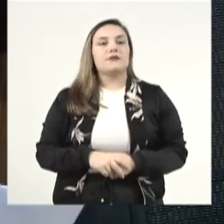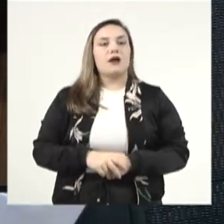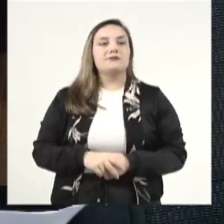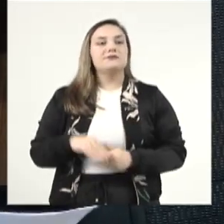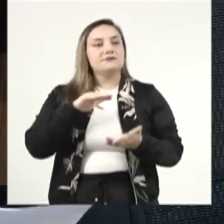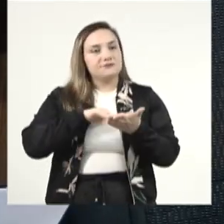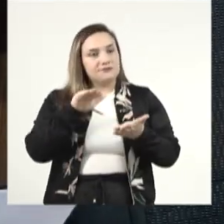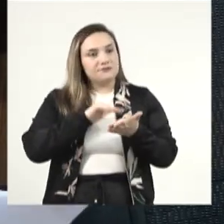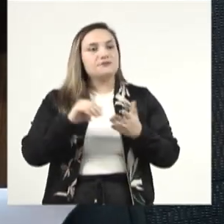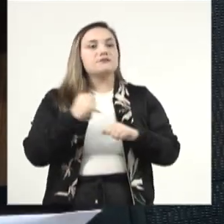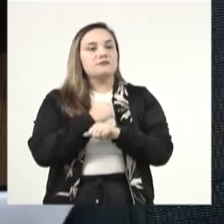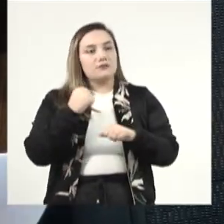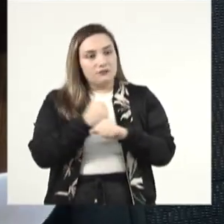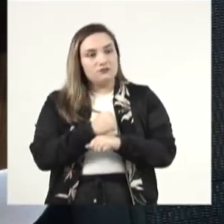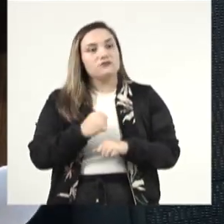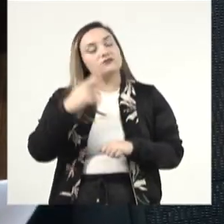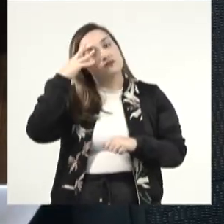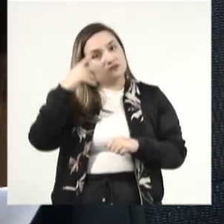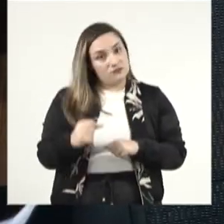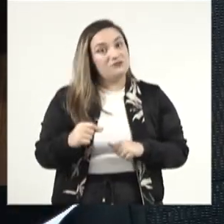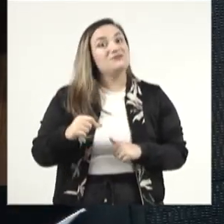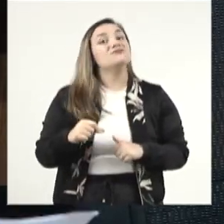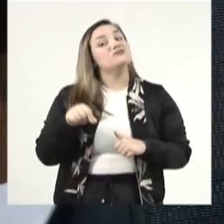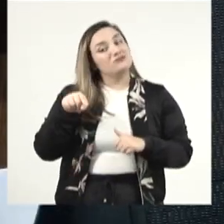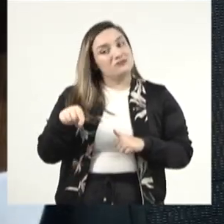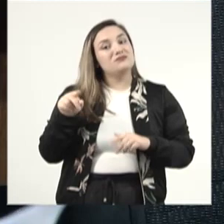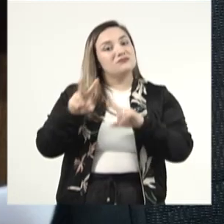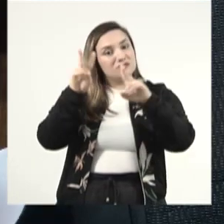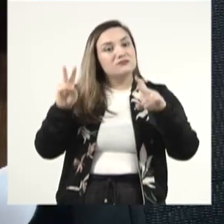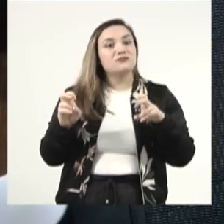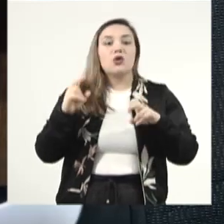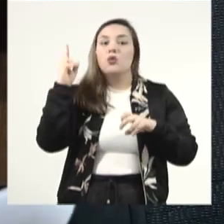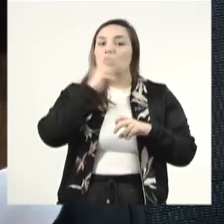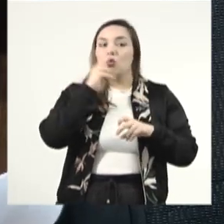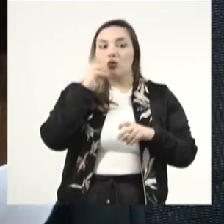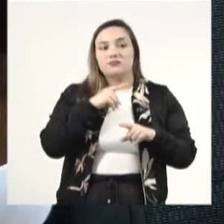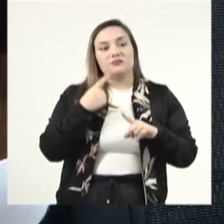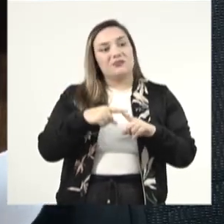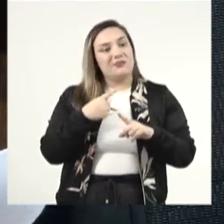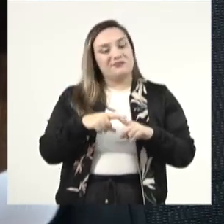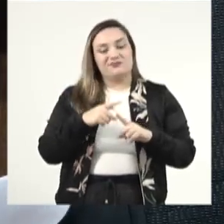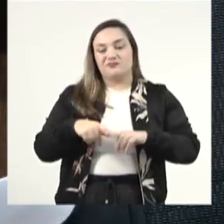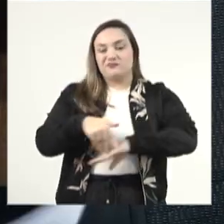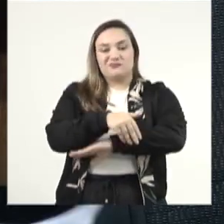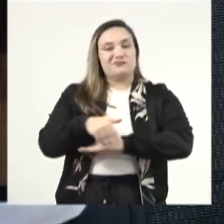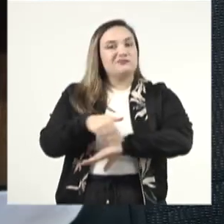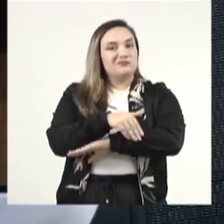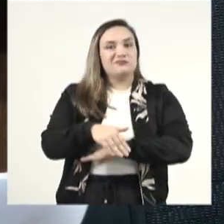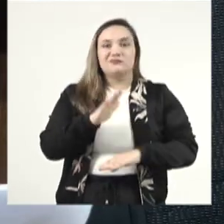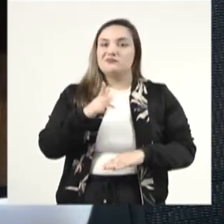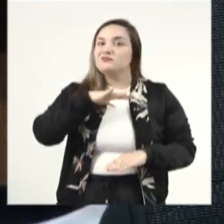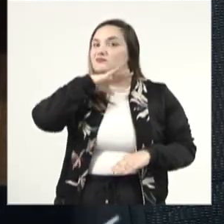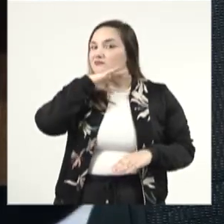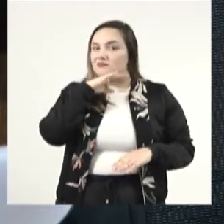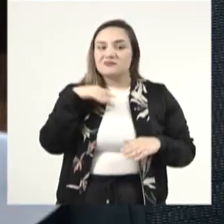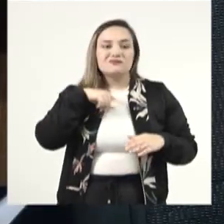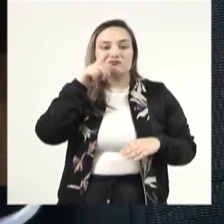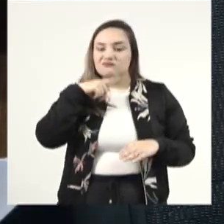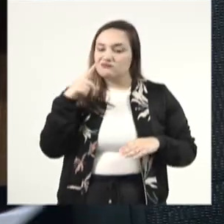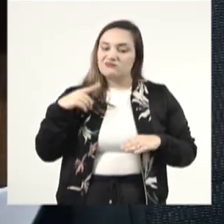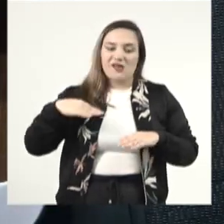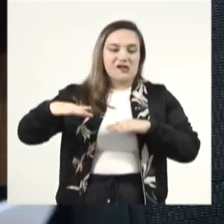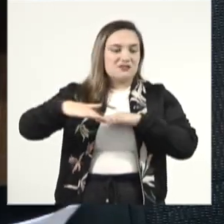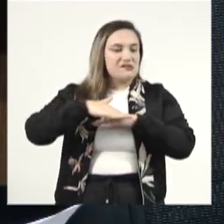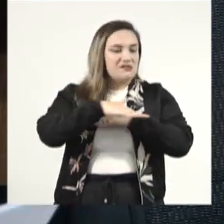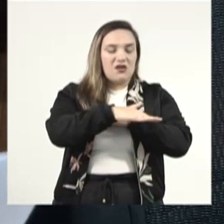ao secretário de obras para que tome providências em regime de urgência, uma vez que a estrada está praticamente